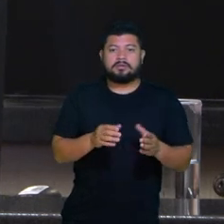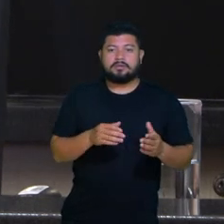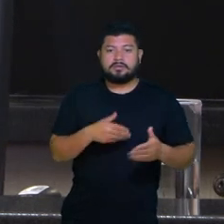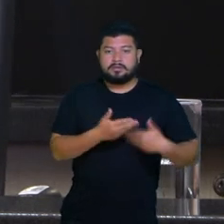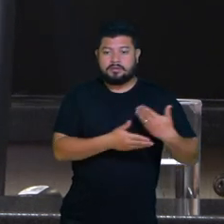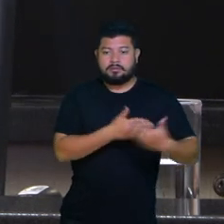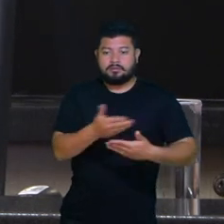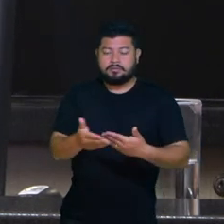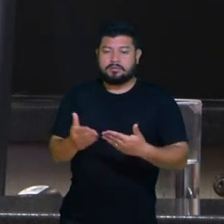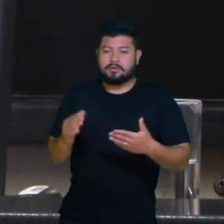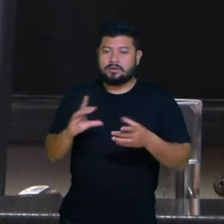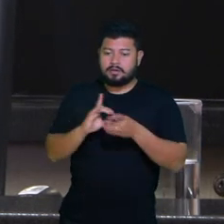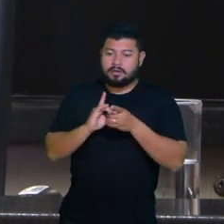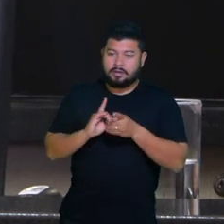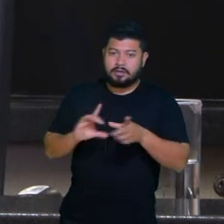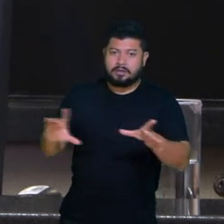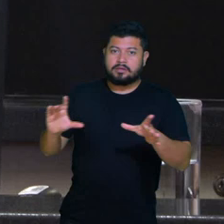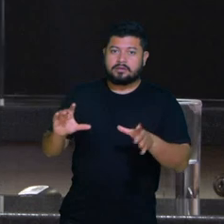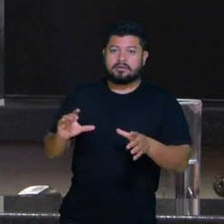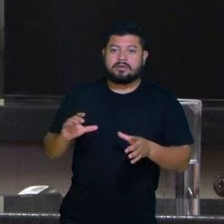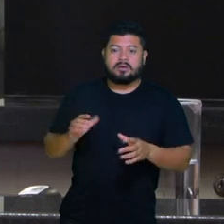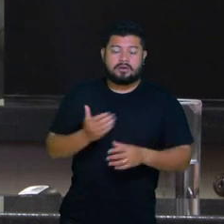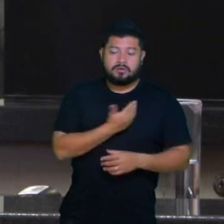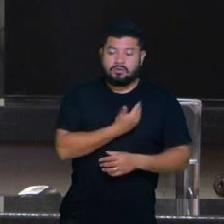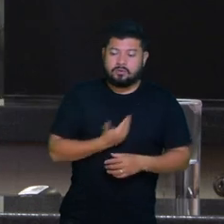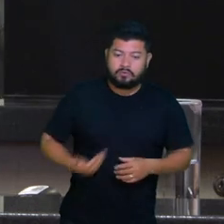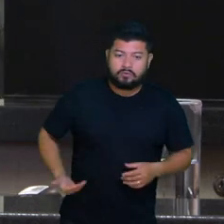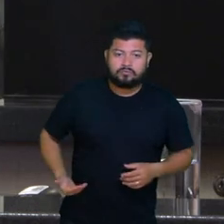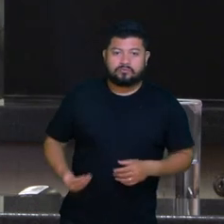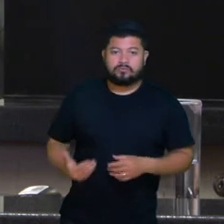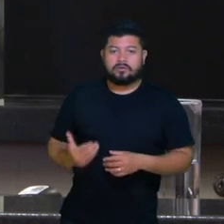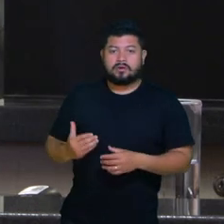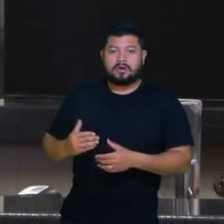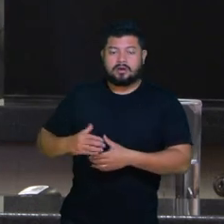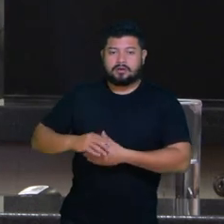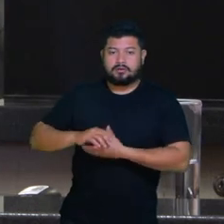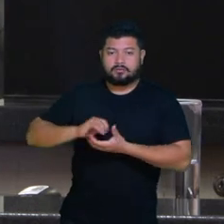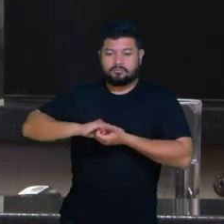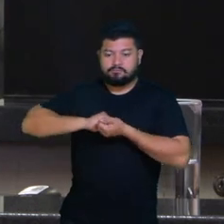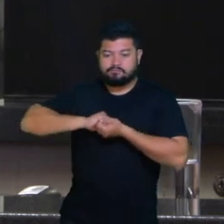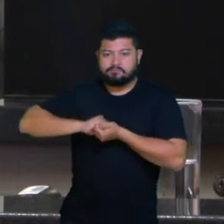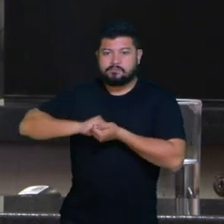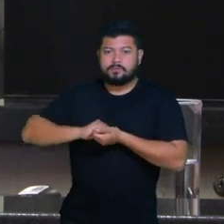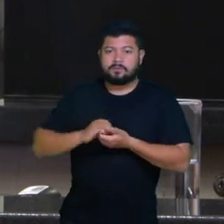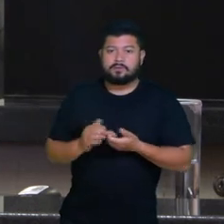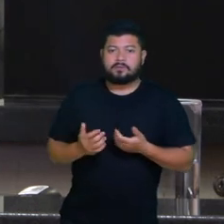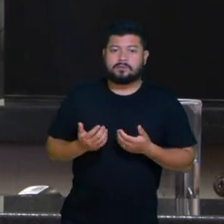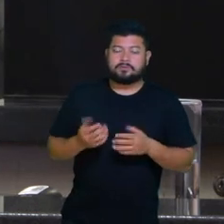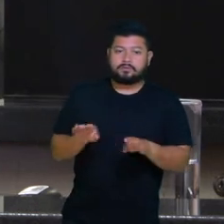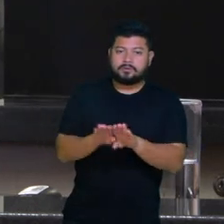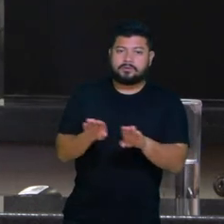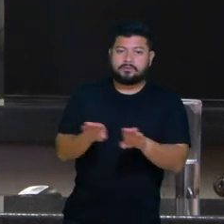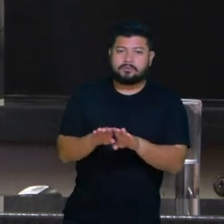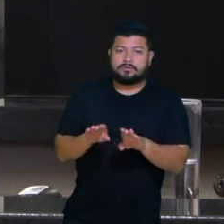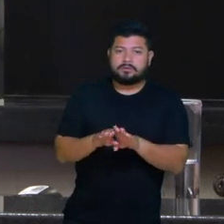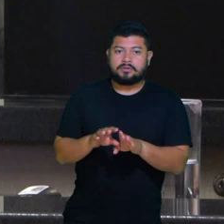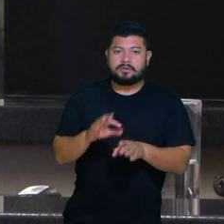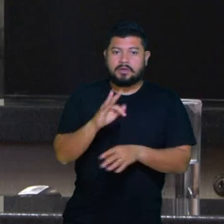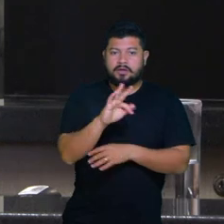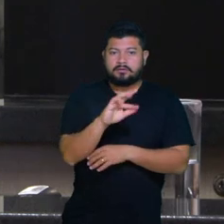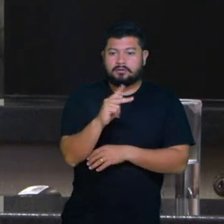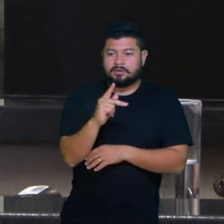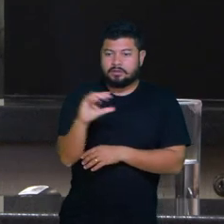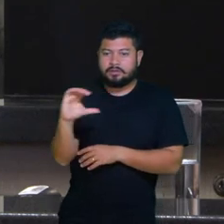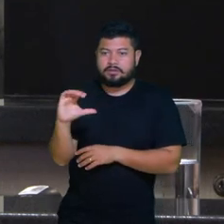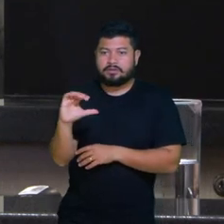democratização com o governo colorar Henrique Cardoso e continua né